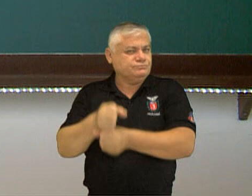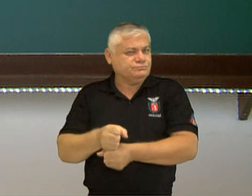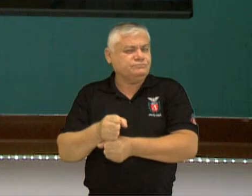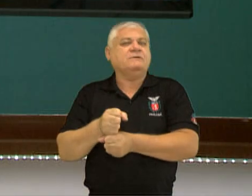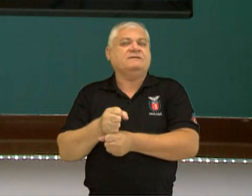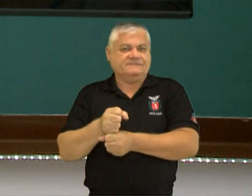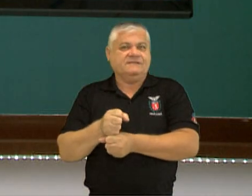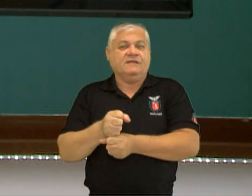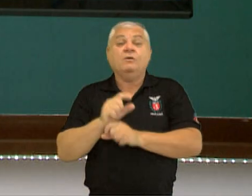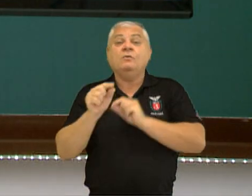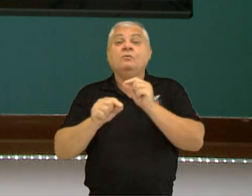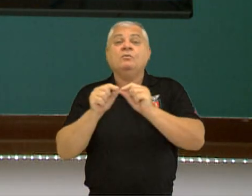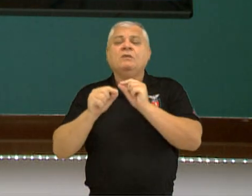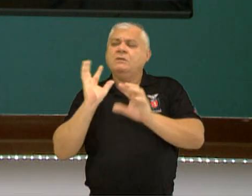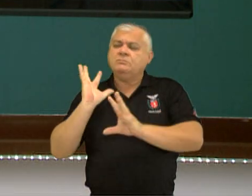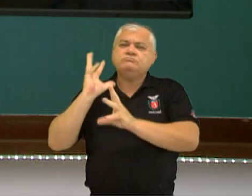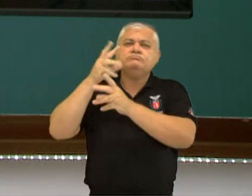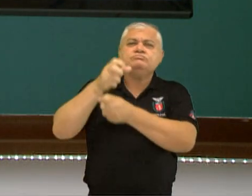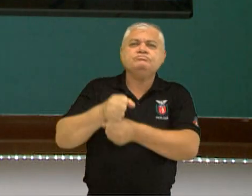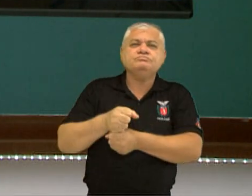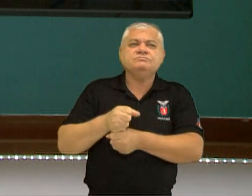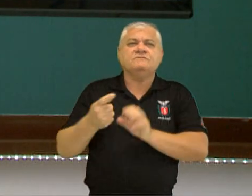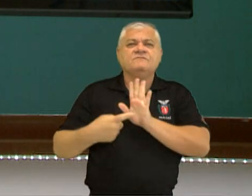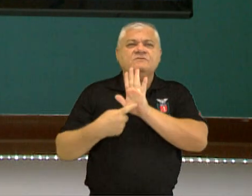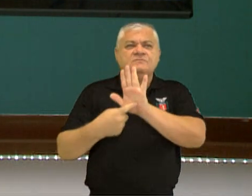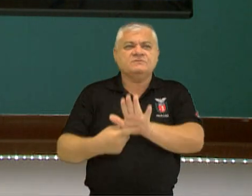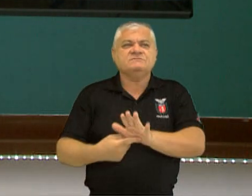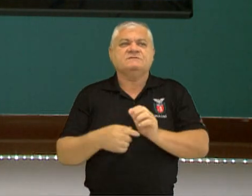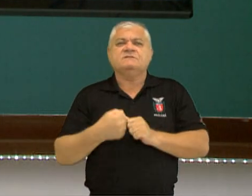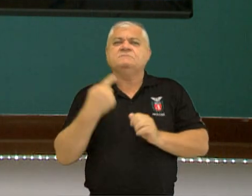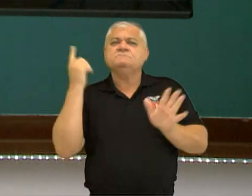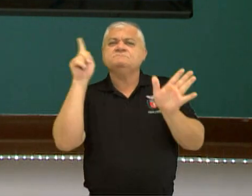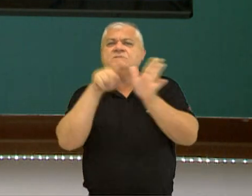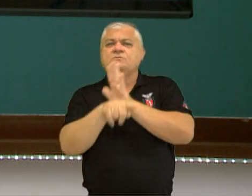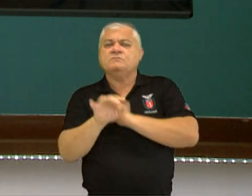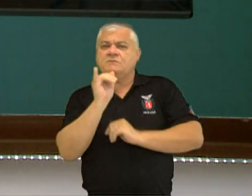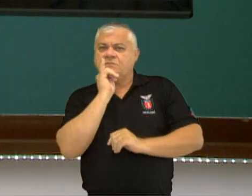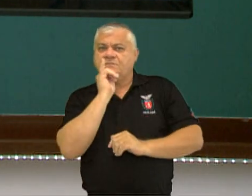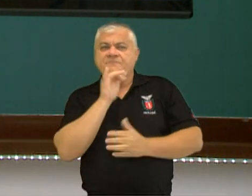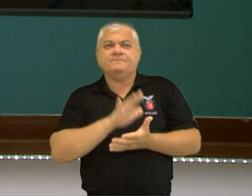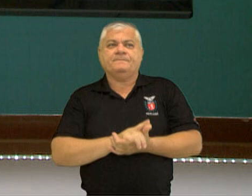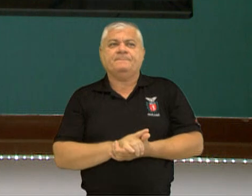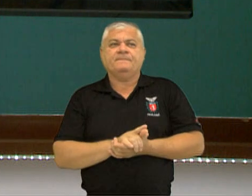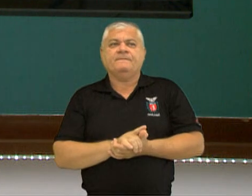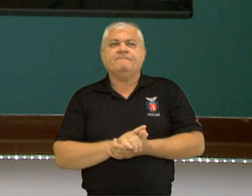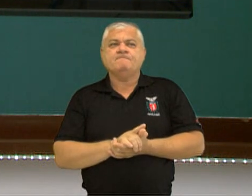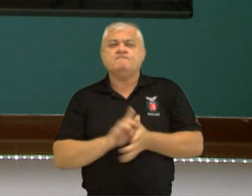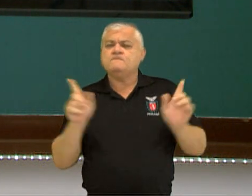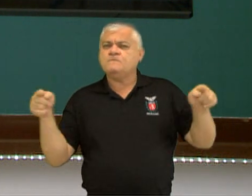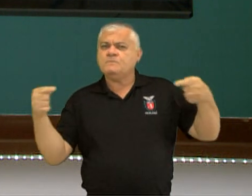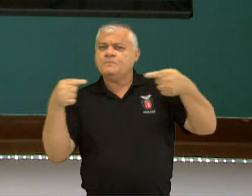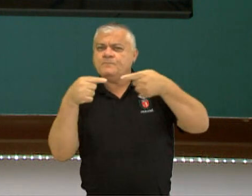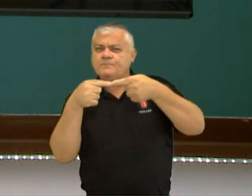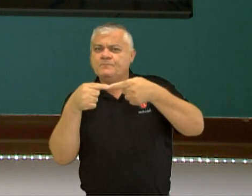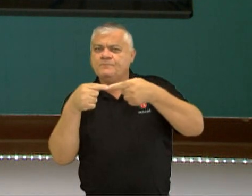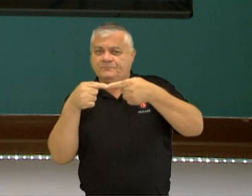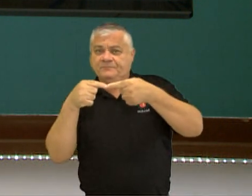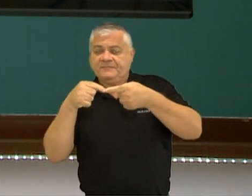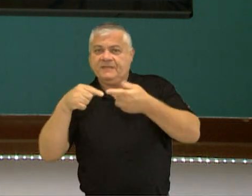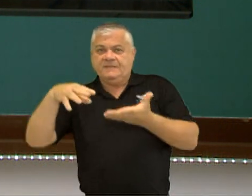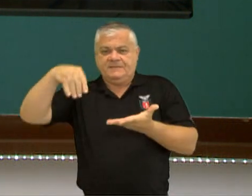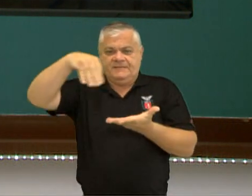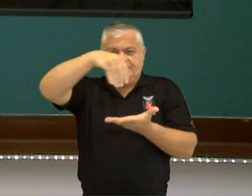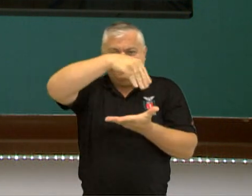conceitos. E essa revisão de conceitos eu trago aqui para você em forma de perguntas, ó. Qual é a relação entre imagens aéreas